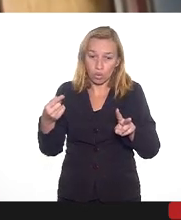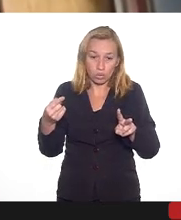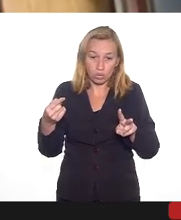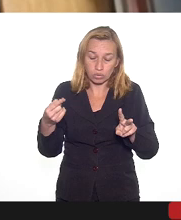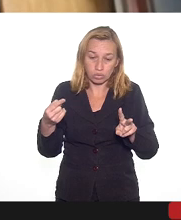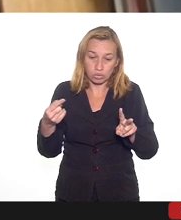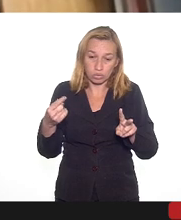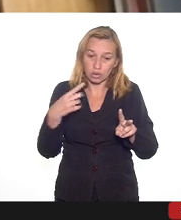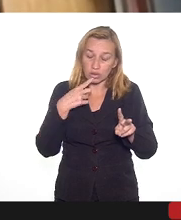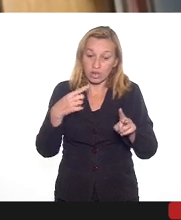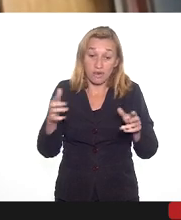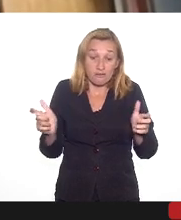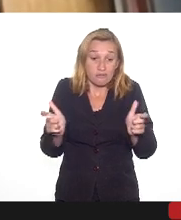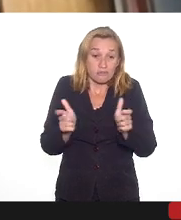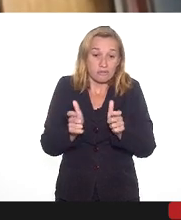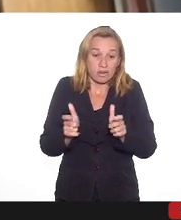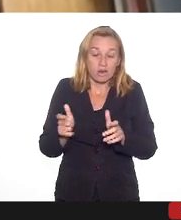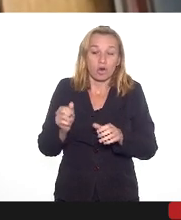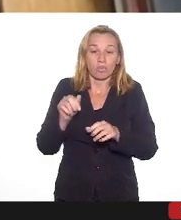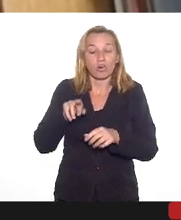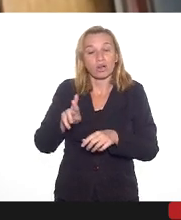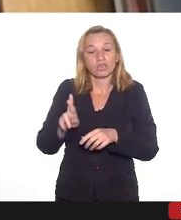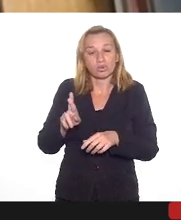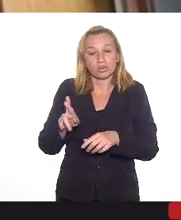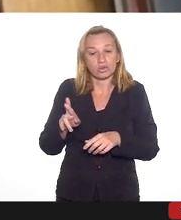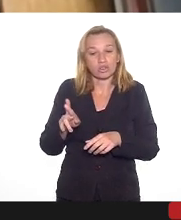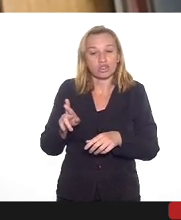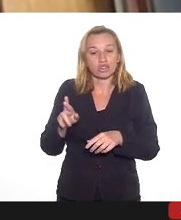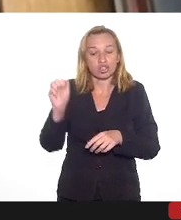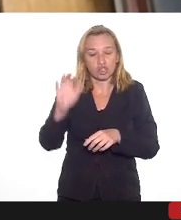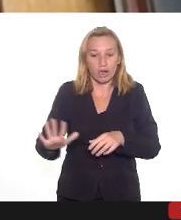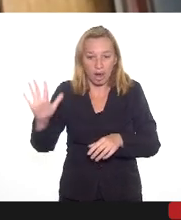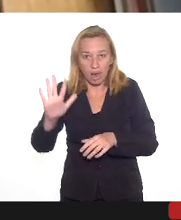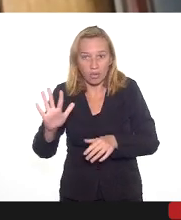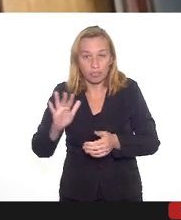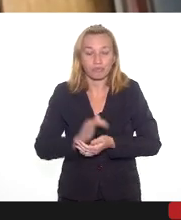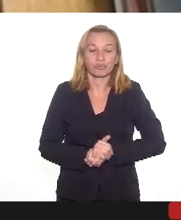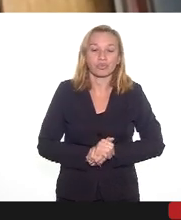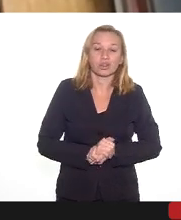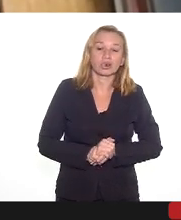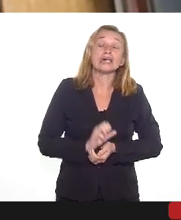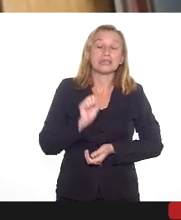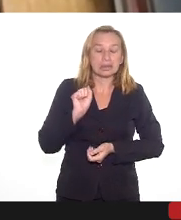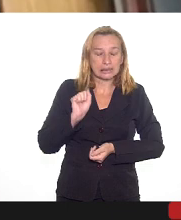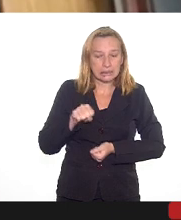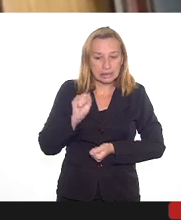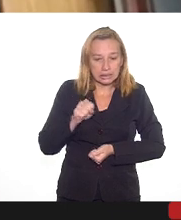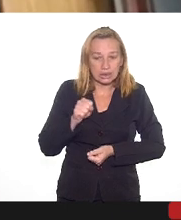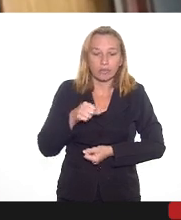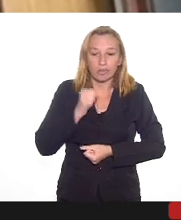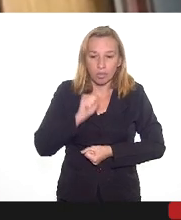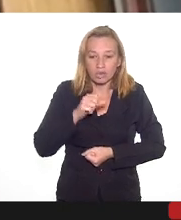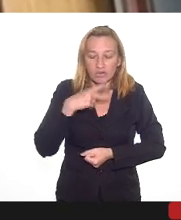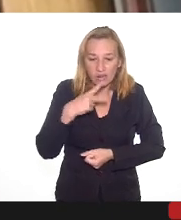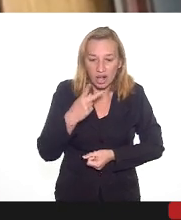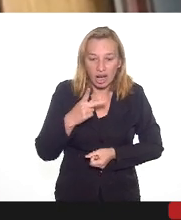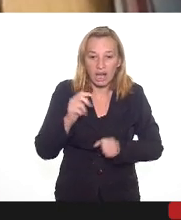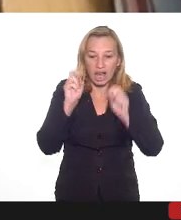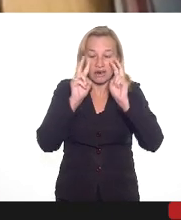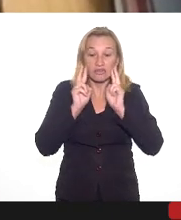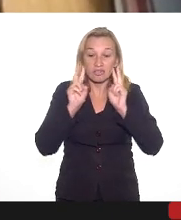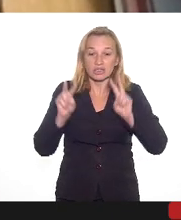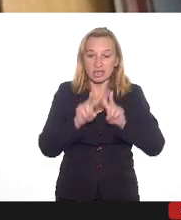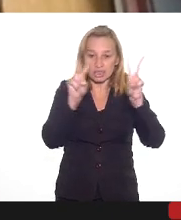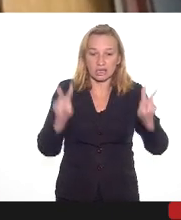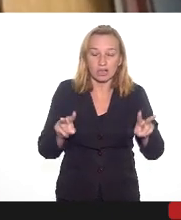jurídica, um parecer vistado pelo procurador-geral, o que seria, essa sim, a gente poderia dizer que seria a visão da Procuradoria-Geral do